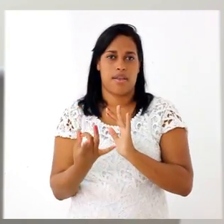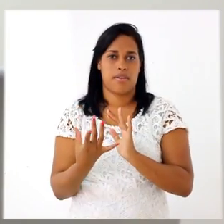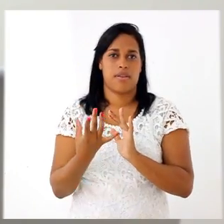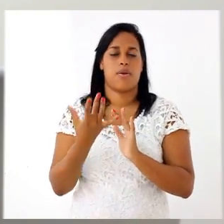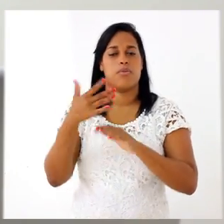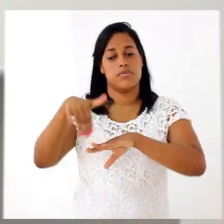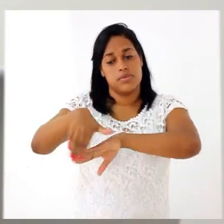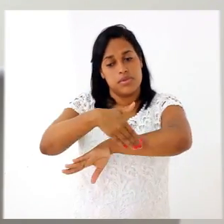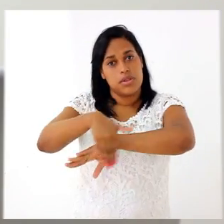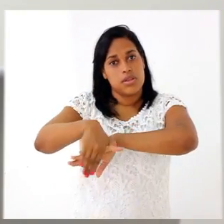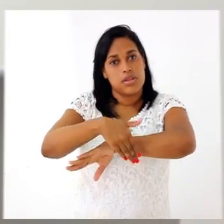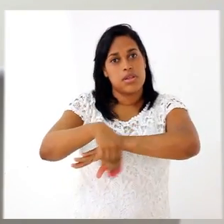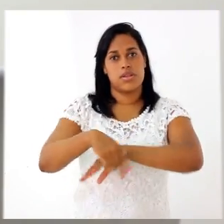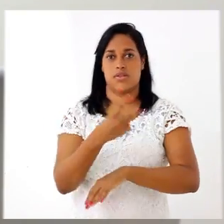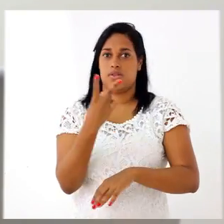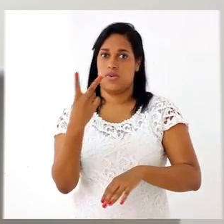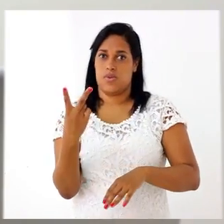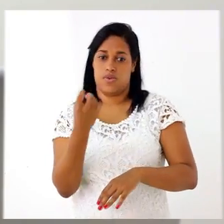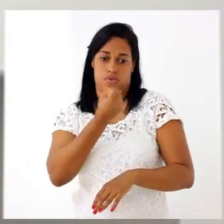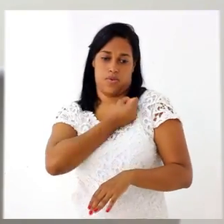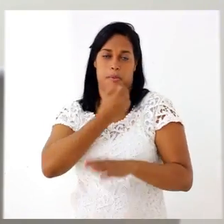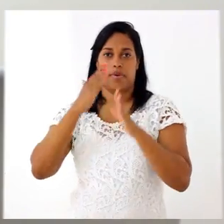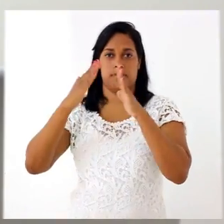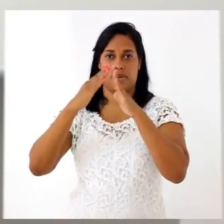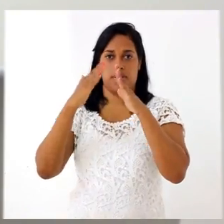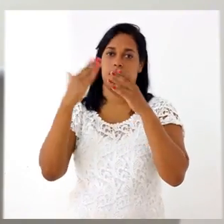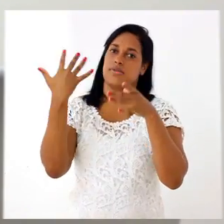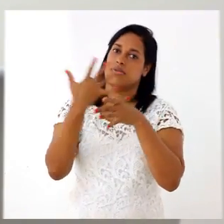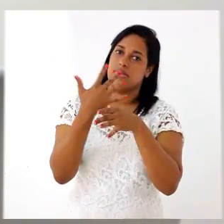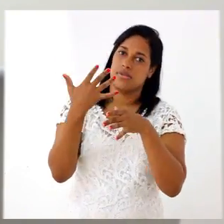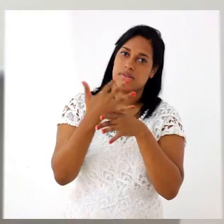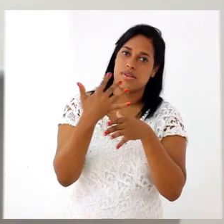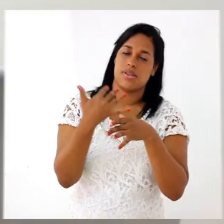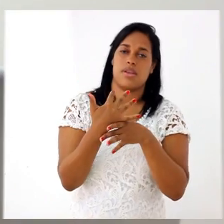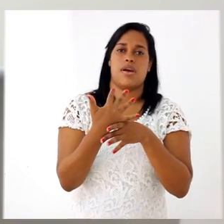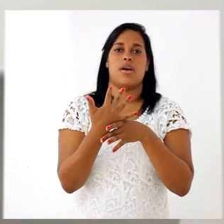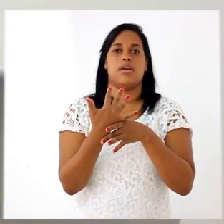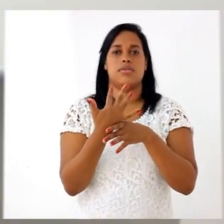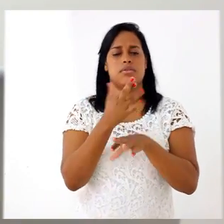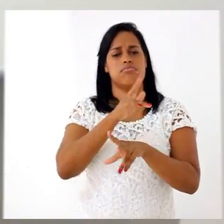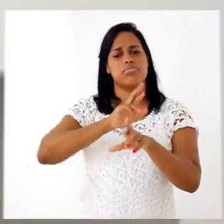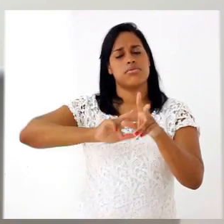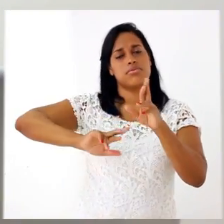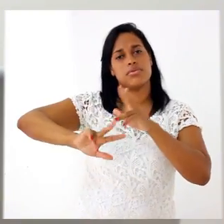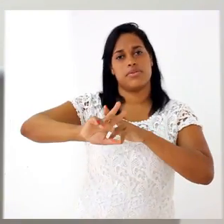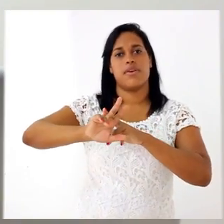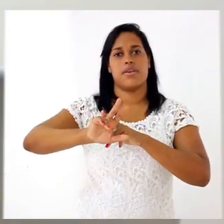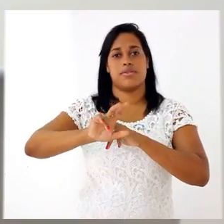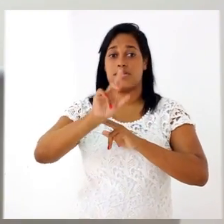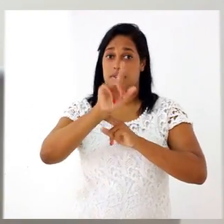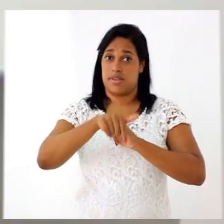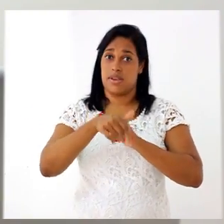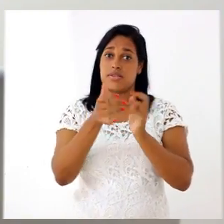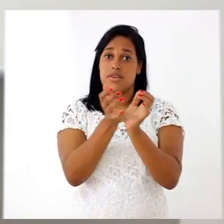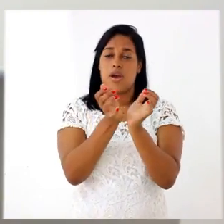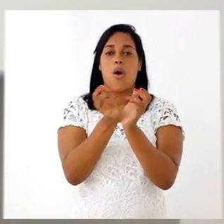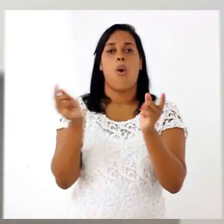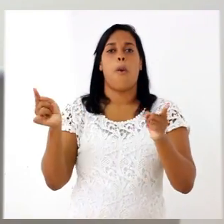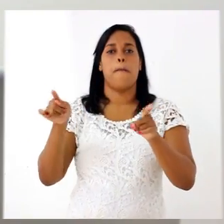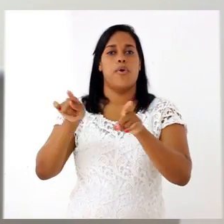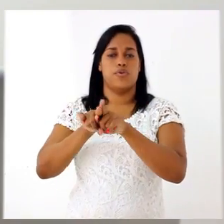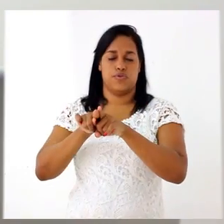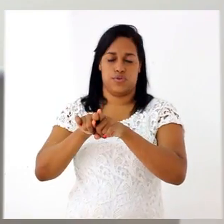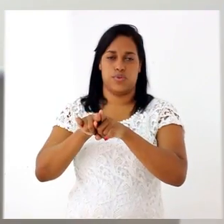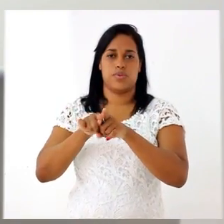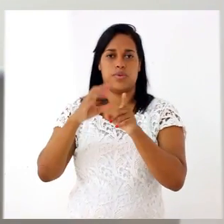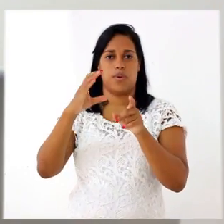no endereço você tem rua, você tem o número da casa, você tem a cidade e por aí vai. Esse é um tipo de atributo composto. E